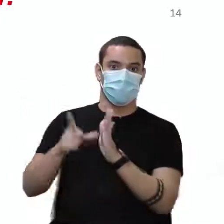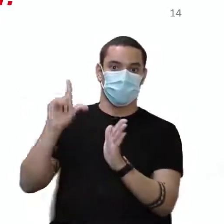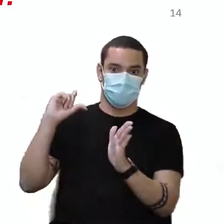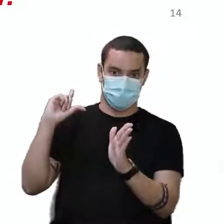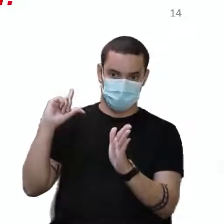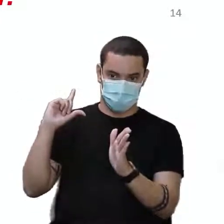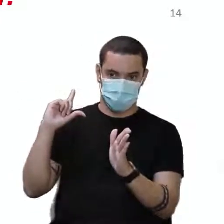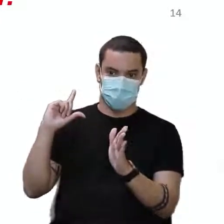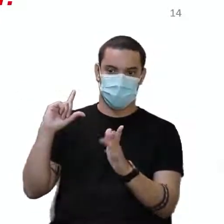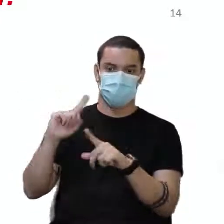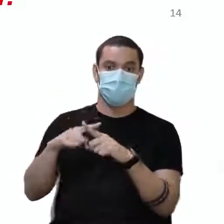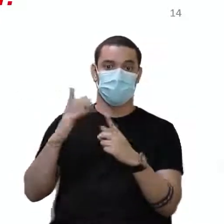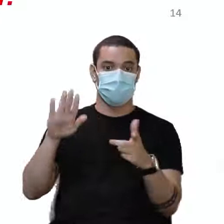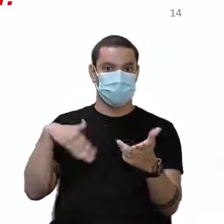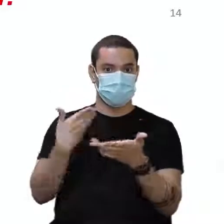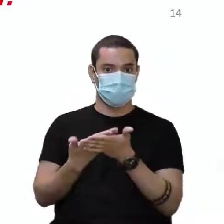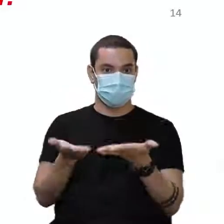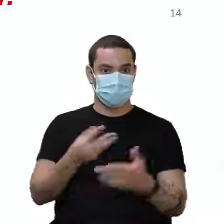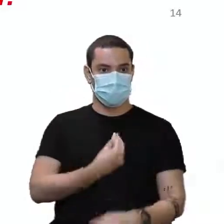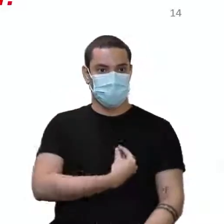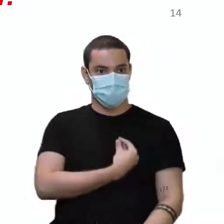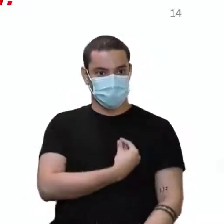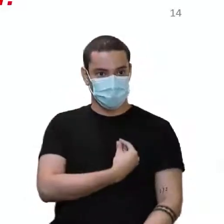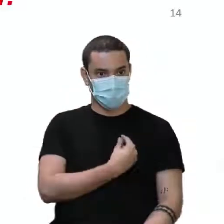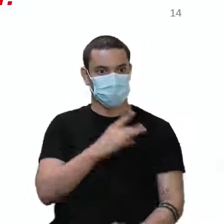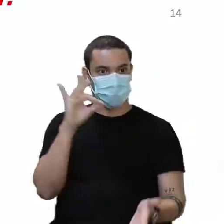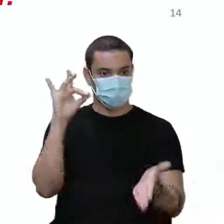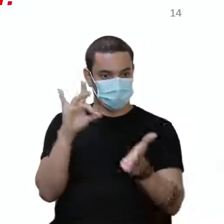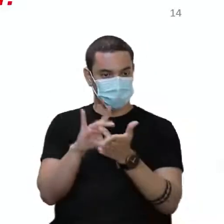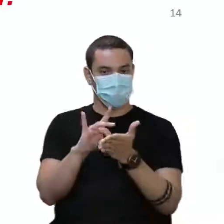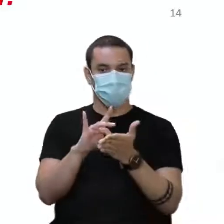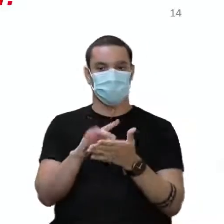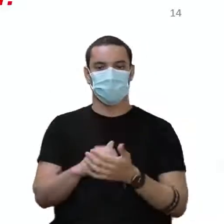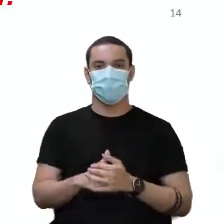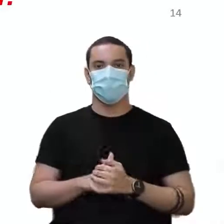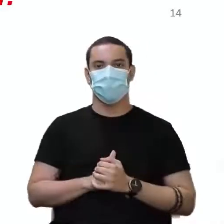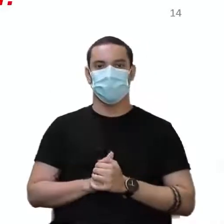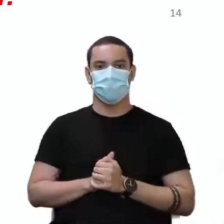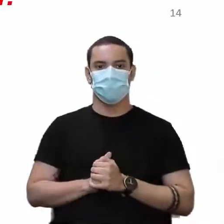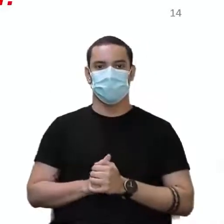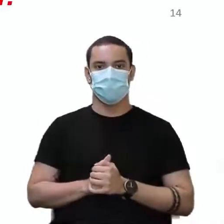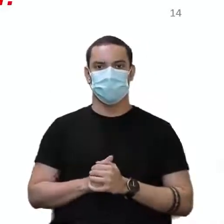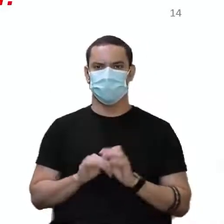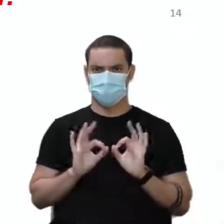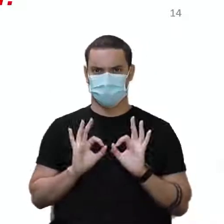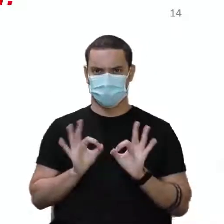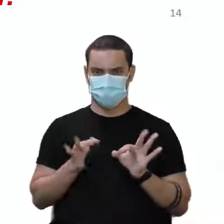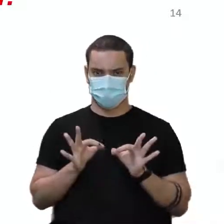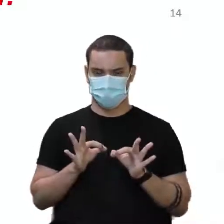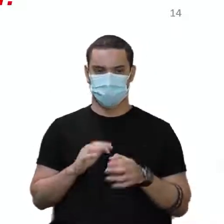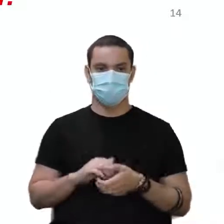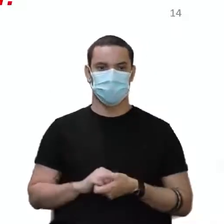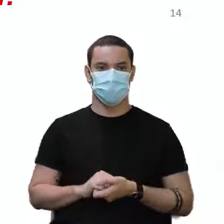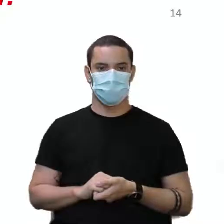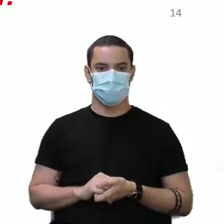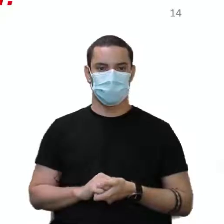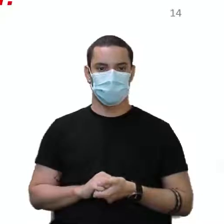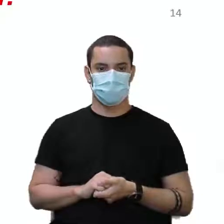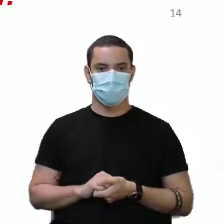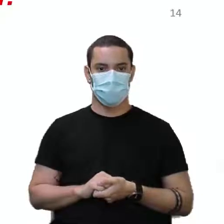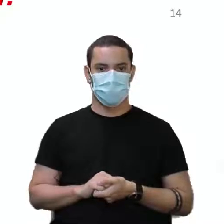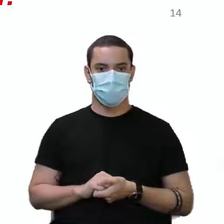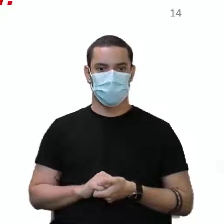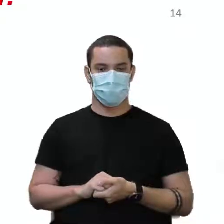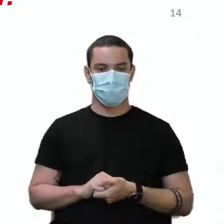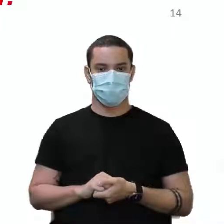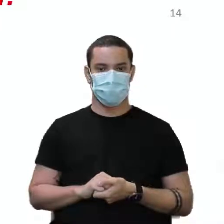importa quando, mas ela ainda é presente verdadeira até o presente momento. Tudo bem? I've studied